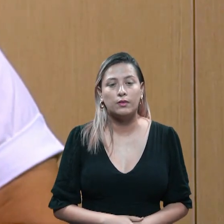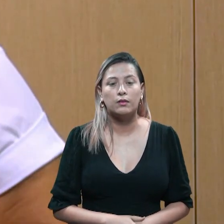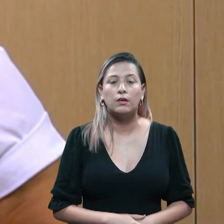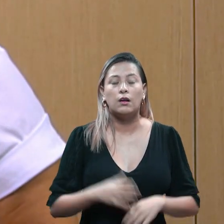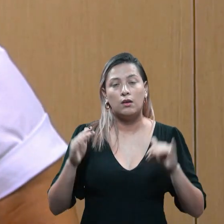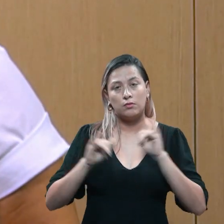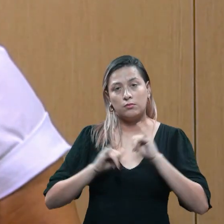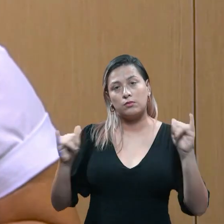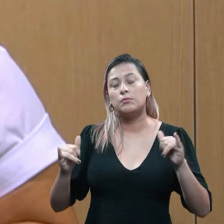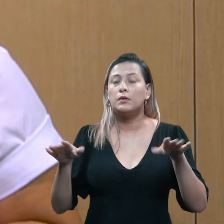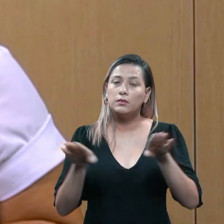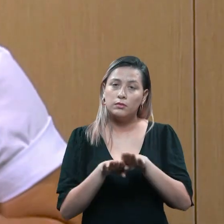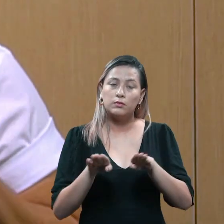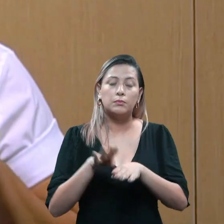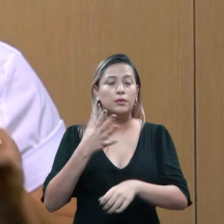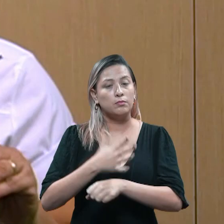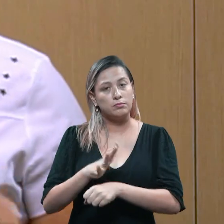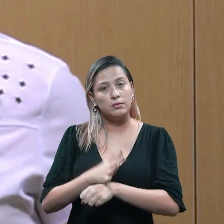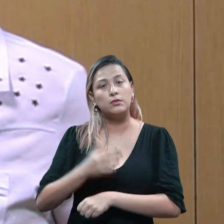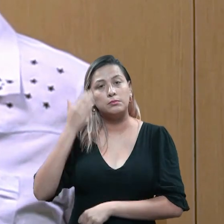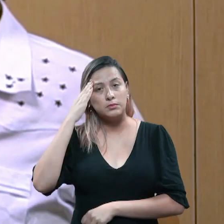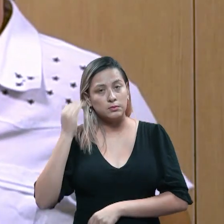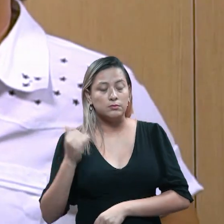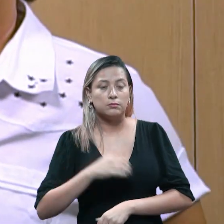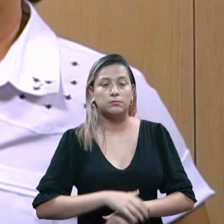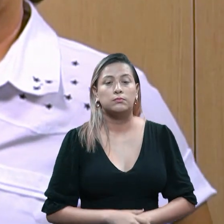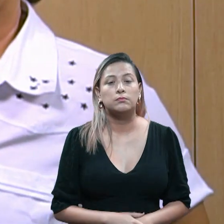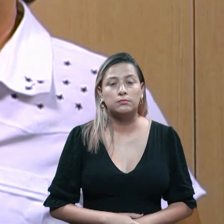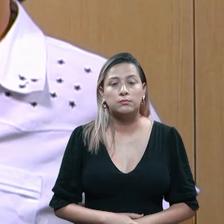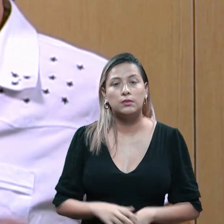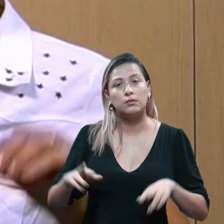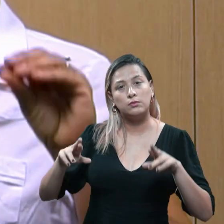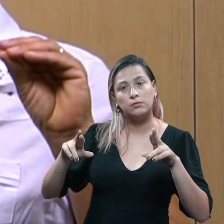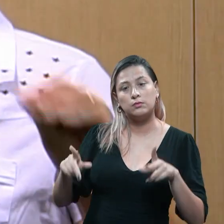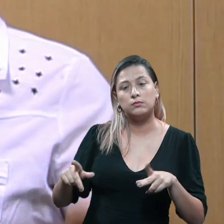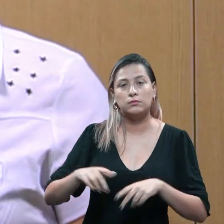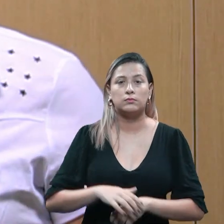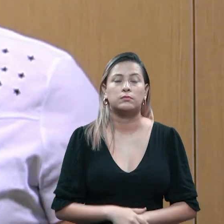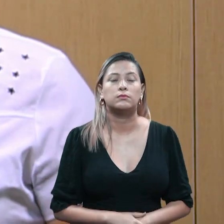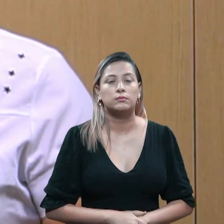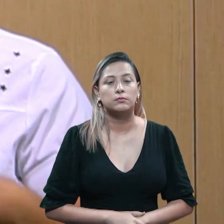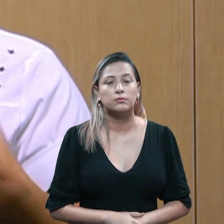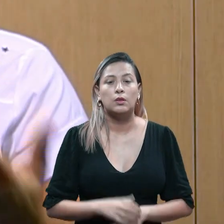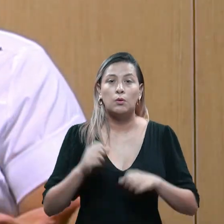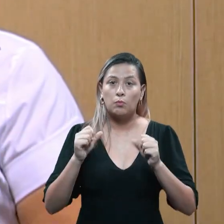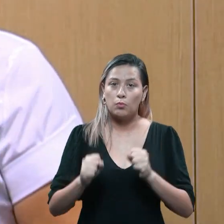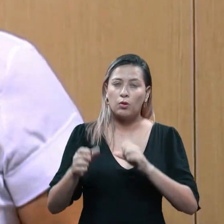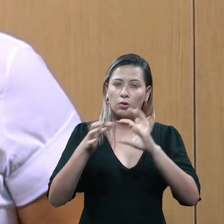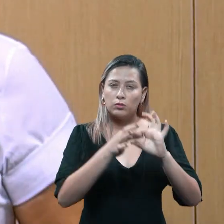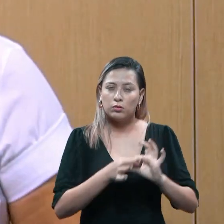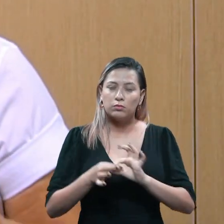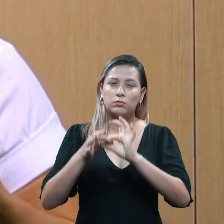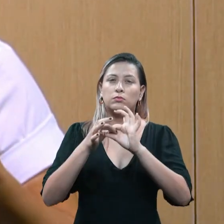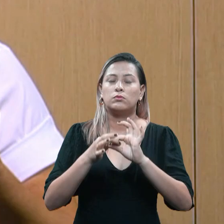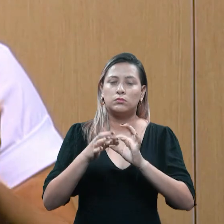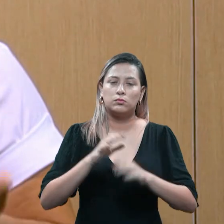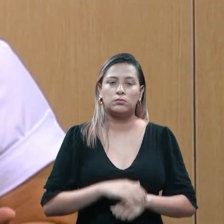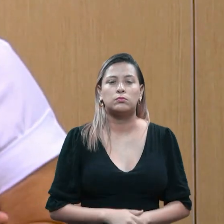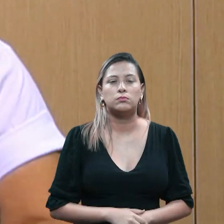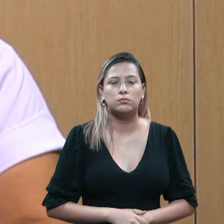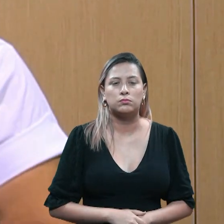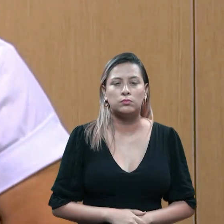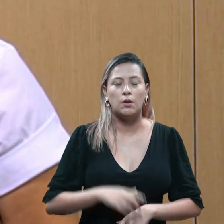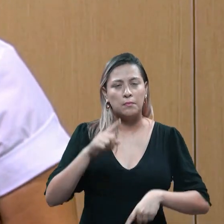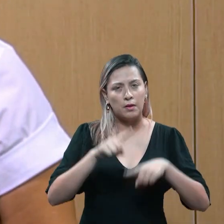a forma de ação. Esse tem que ser o seu diferencial. Você pode associar os cosméticos, fazer